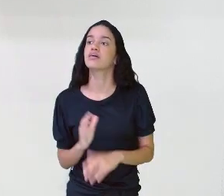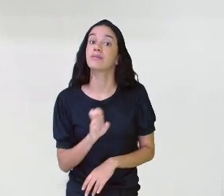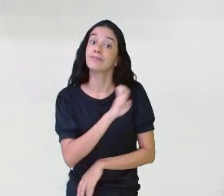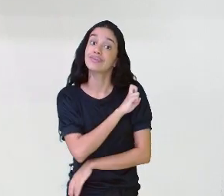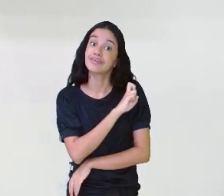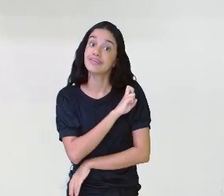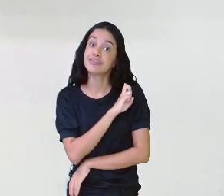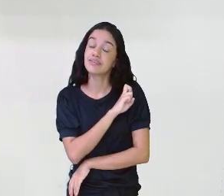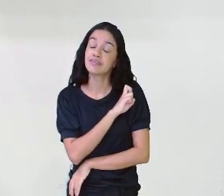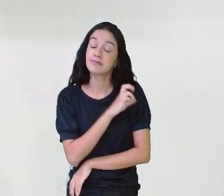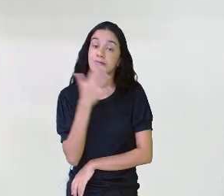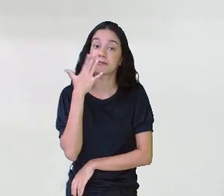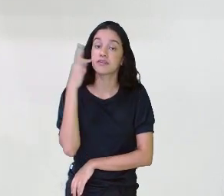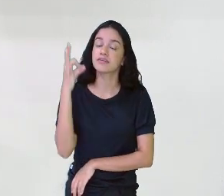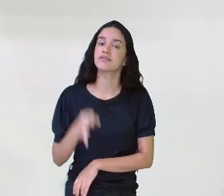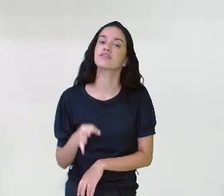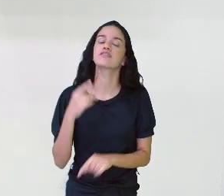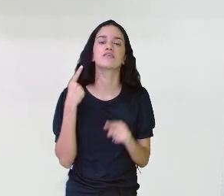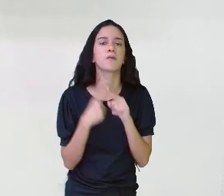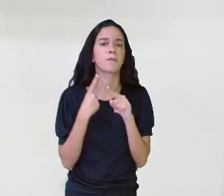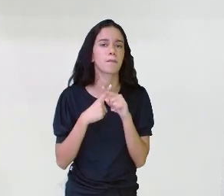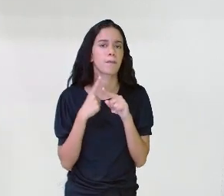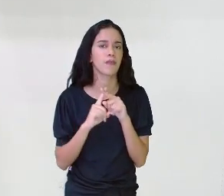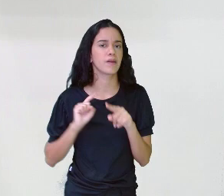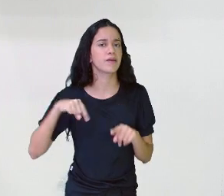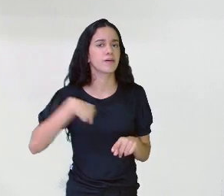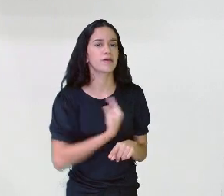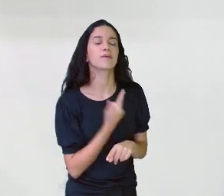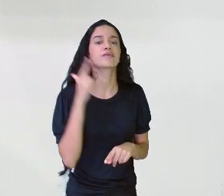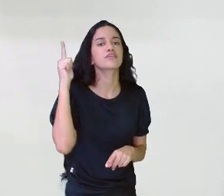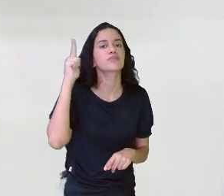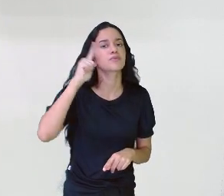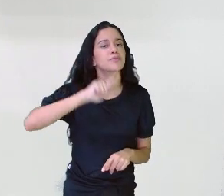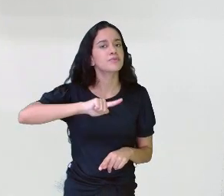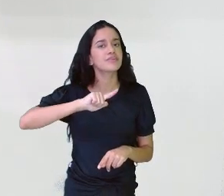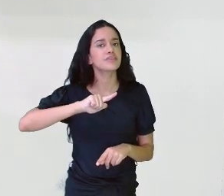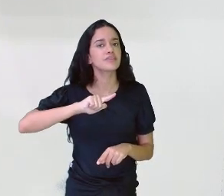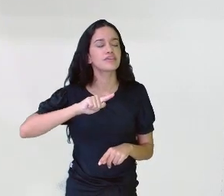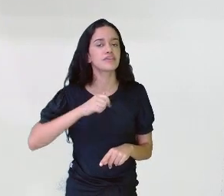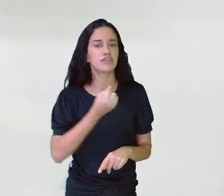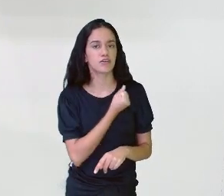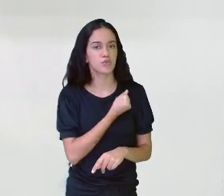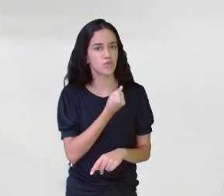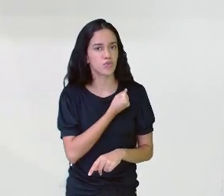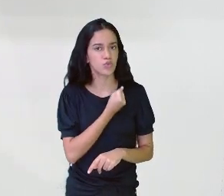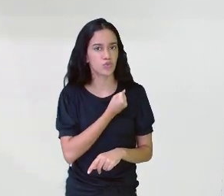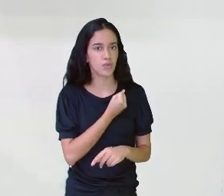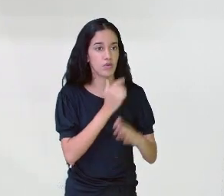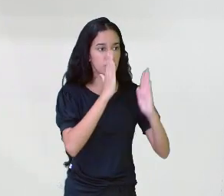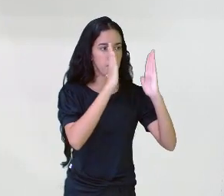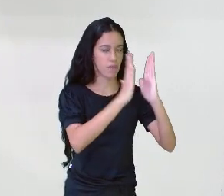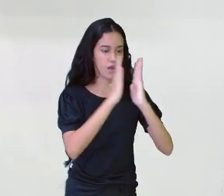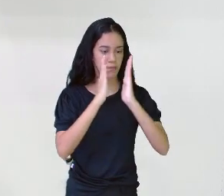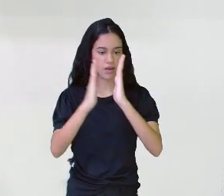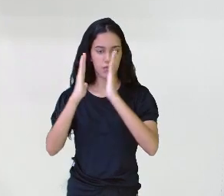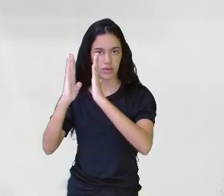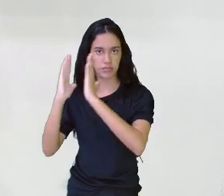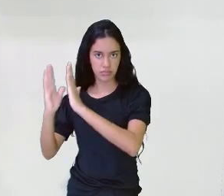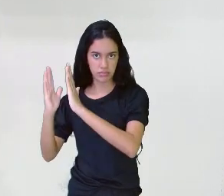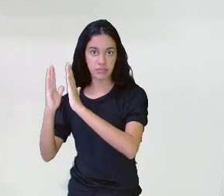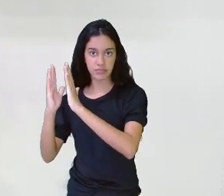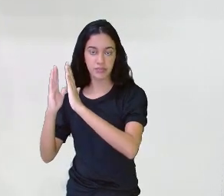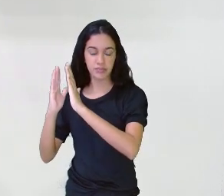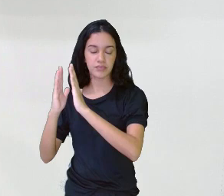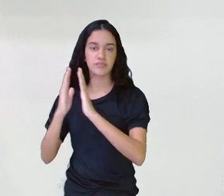isso é muito importante, porque para a gente conseguir colocar os números nos seus posicionamentos para realizar